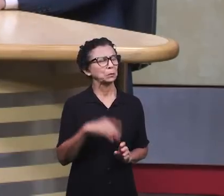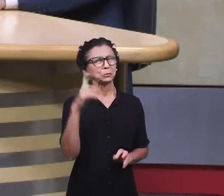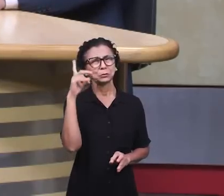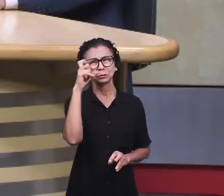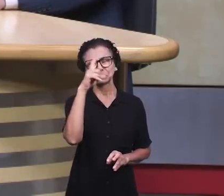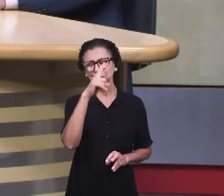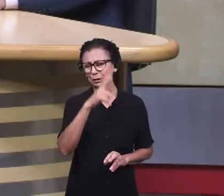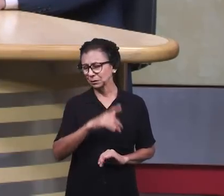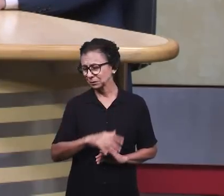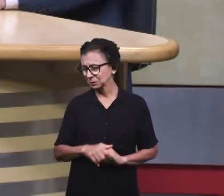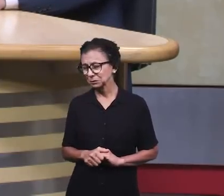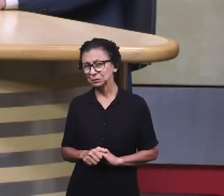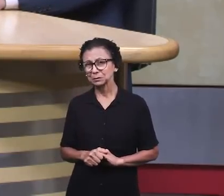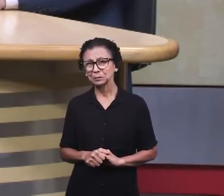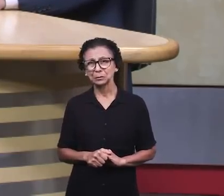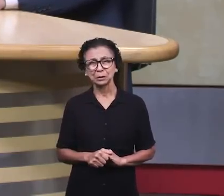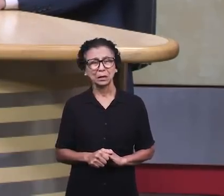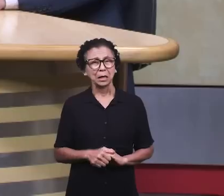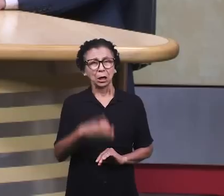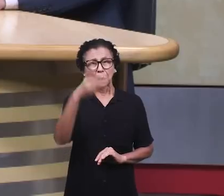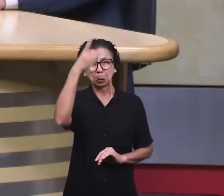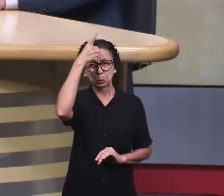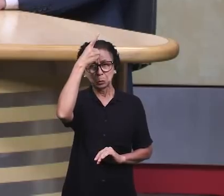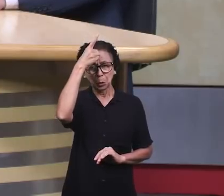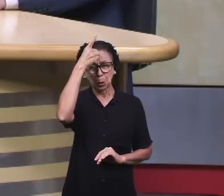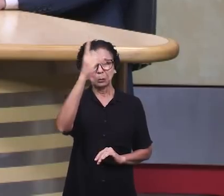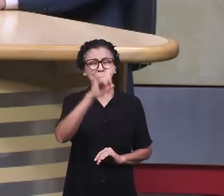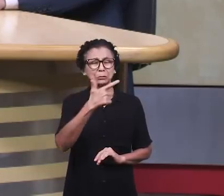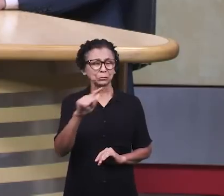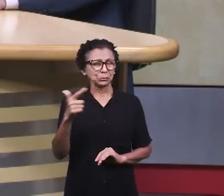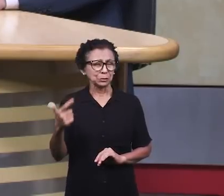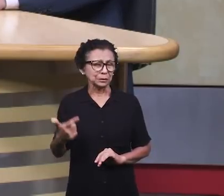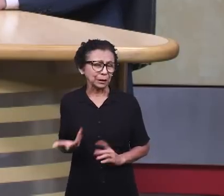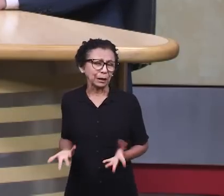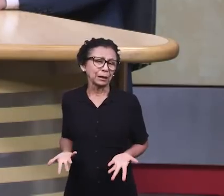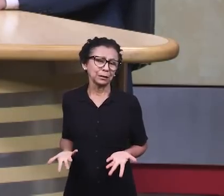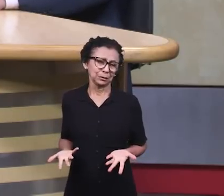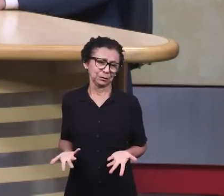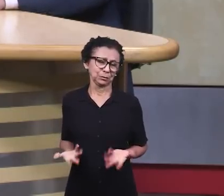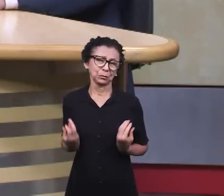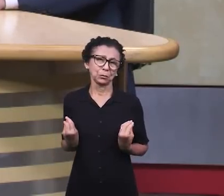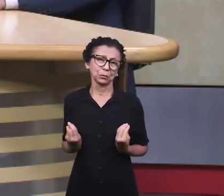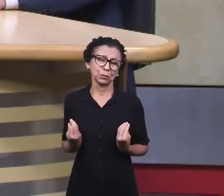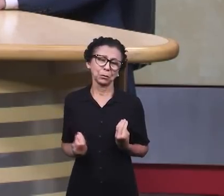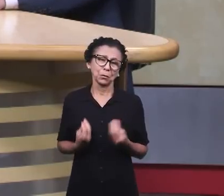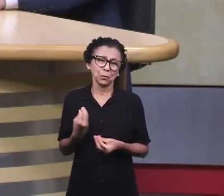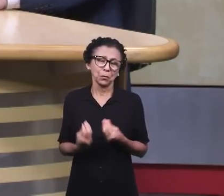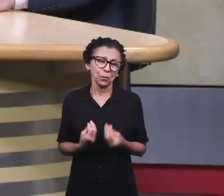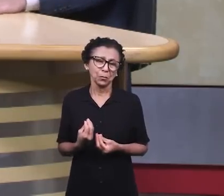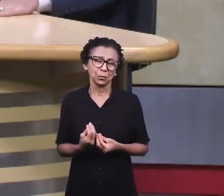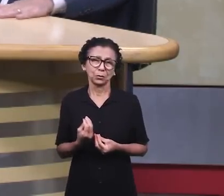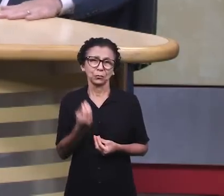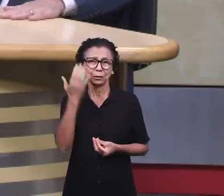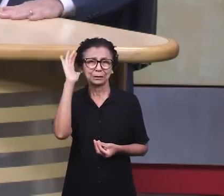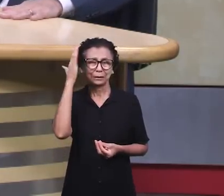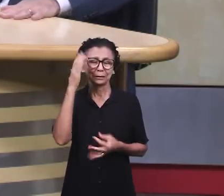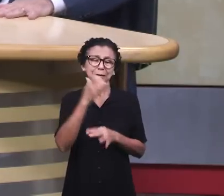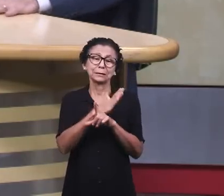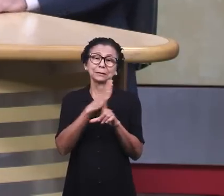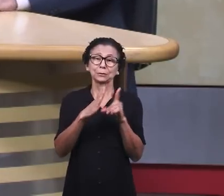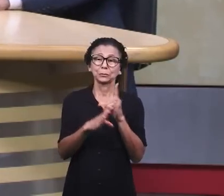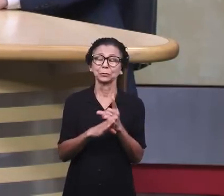dificuldade, porque eu não tenho dons, eu tenho poucos dons. Como é que eu vou alcançar esse culto?